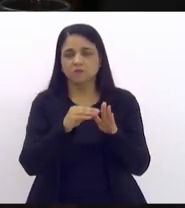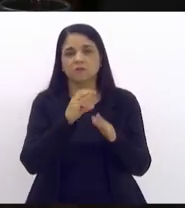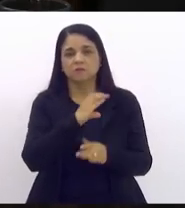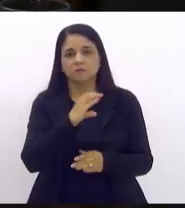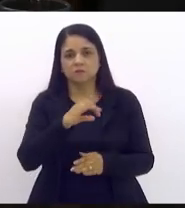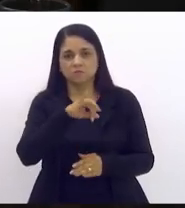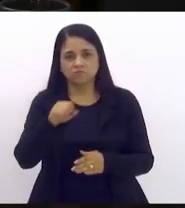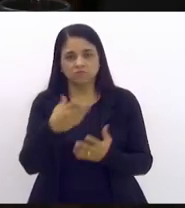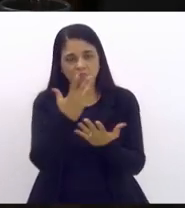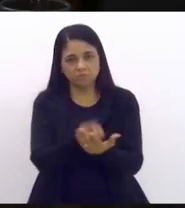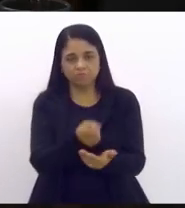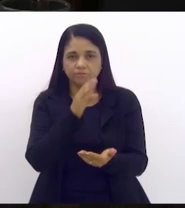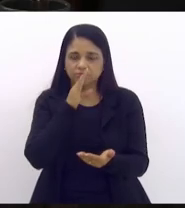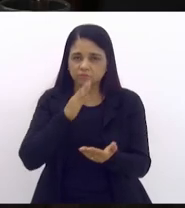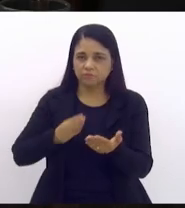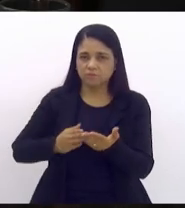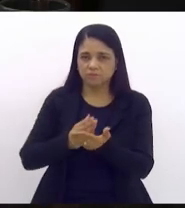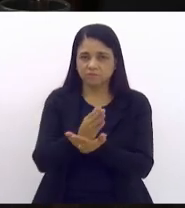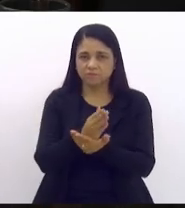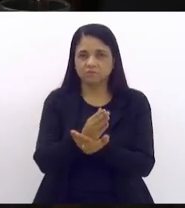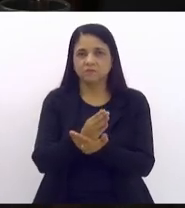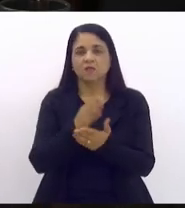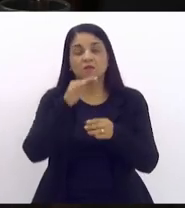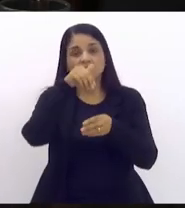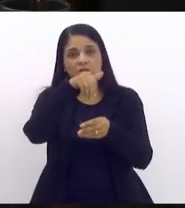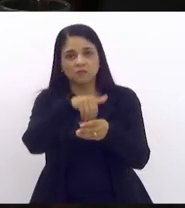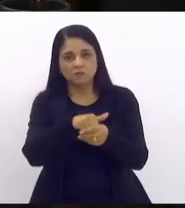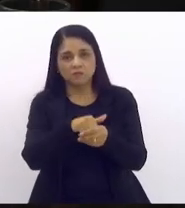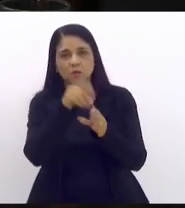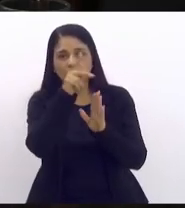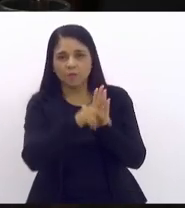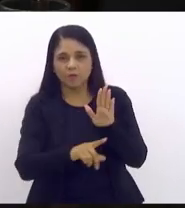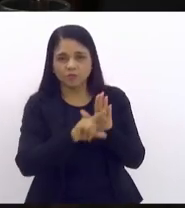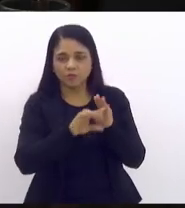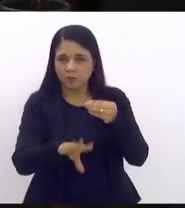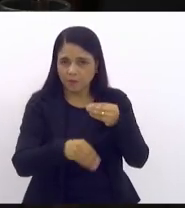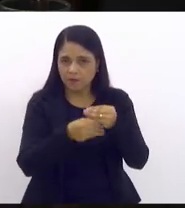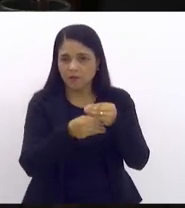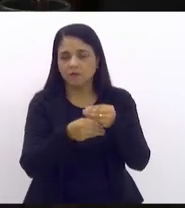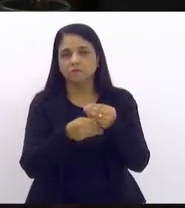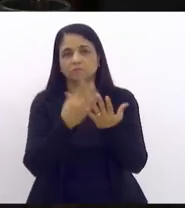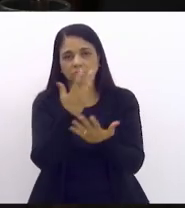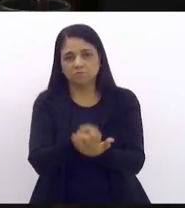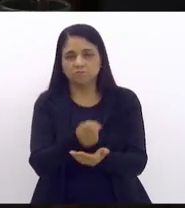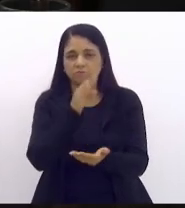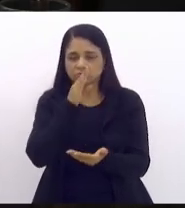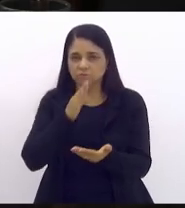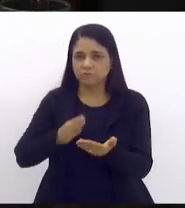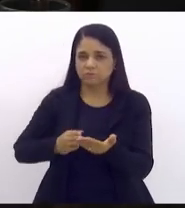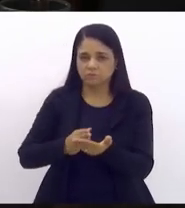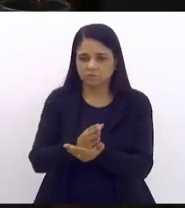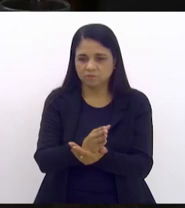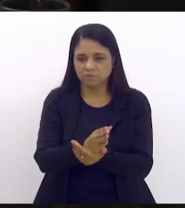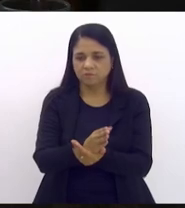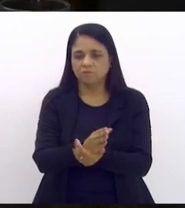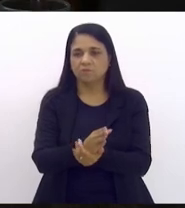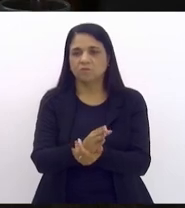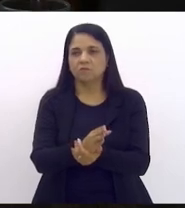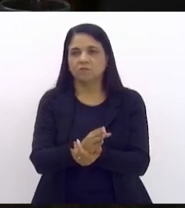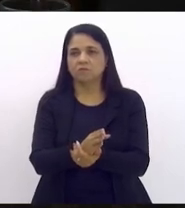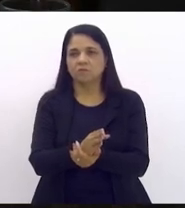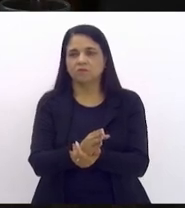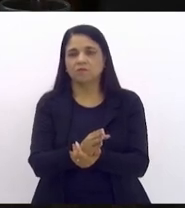que aprovam, permaneçam como estão, aprovado. Em votação o projeto assim emendado, senhores que aprovam, permaneçam como estão,